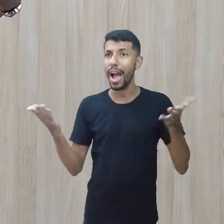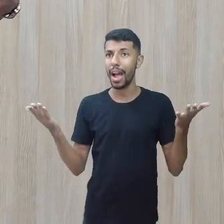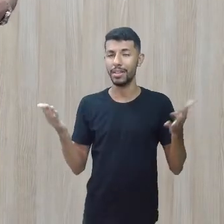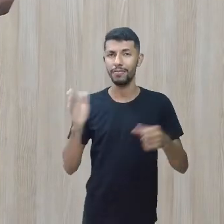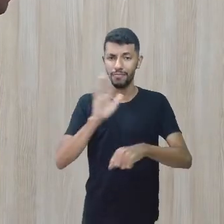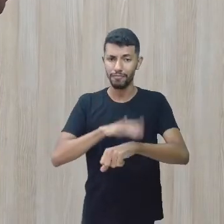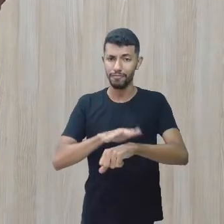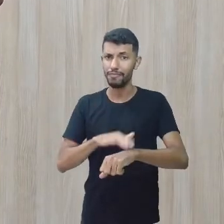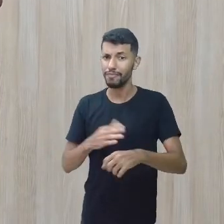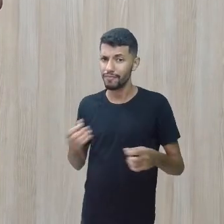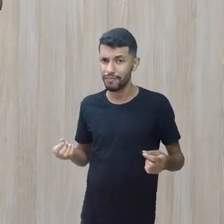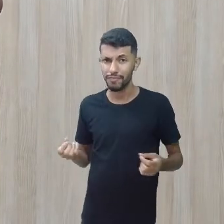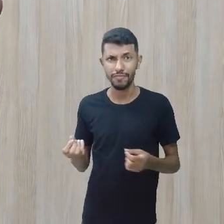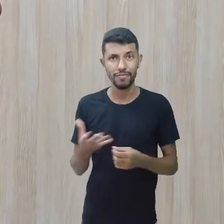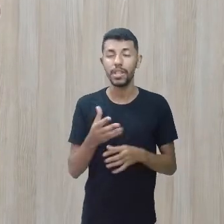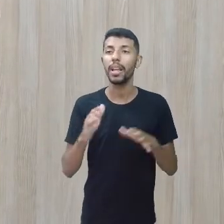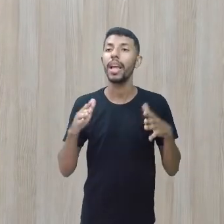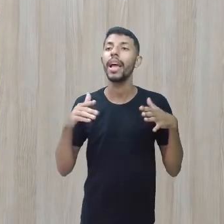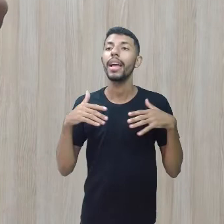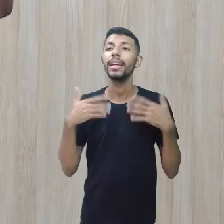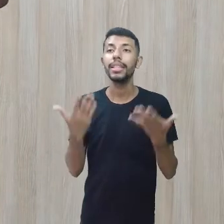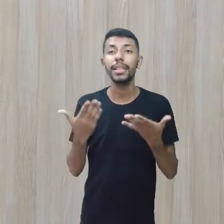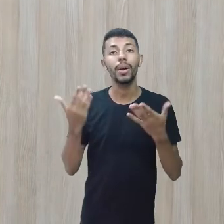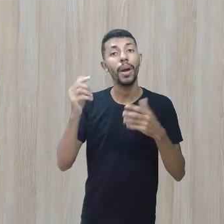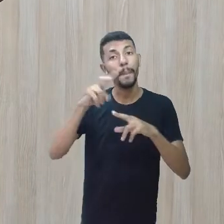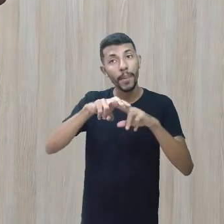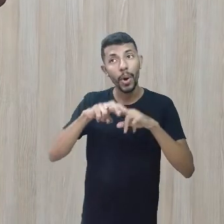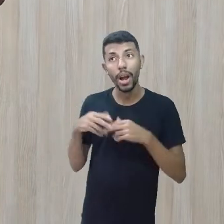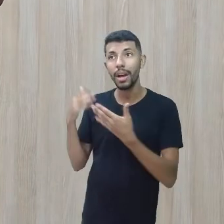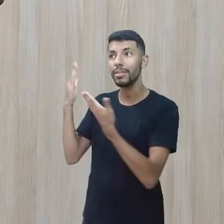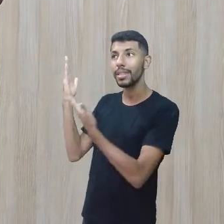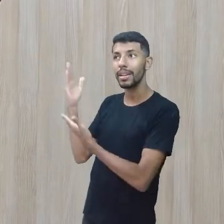recorde, agradeçam a Bhaskara,